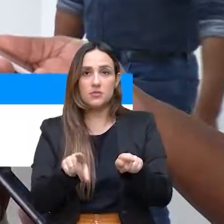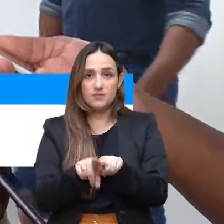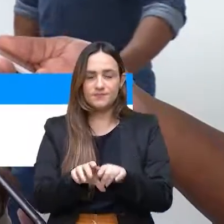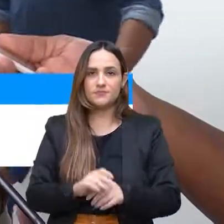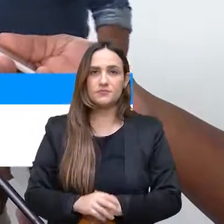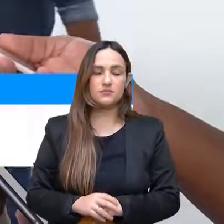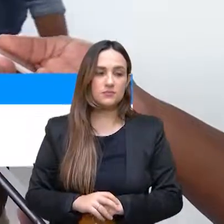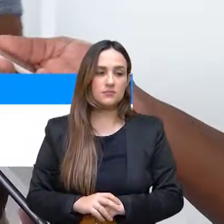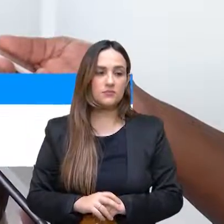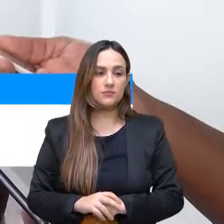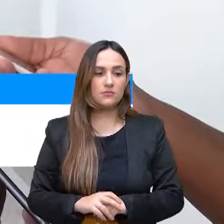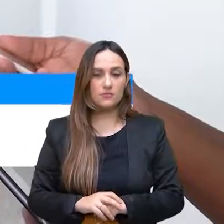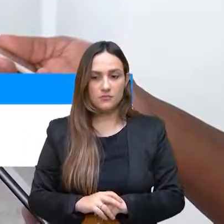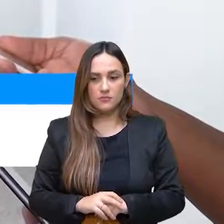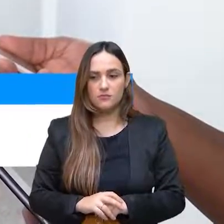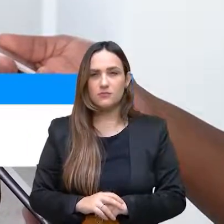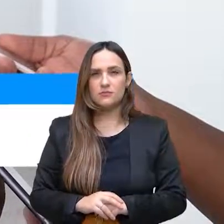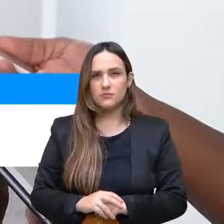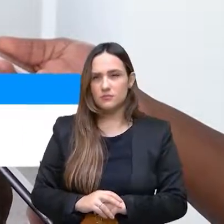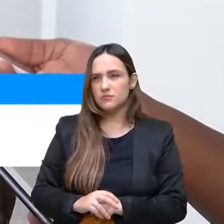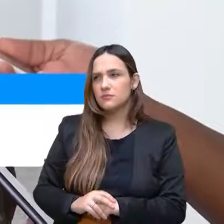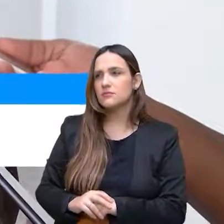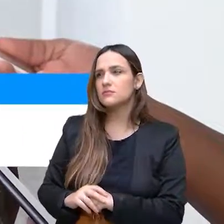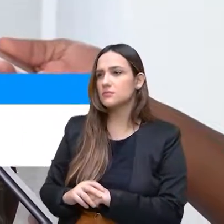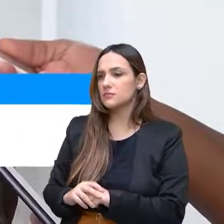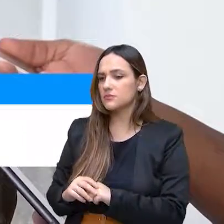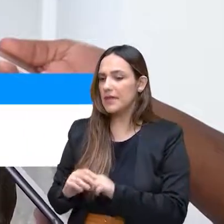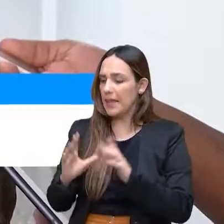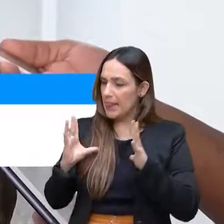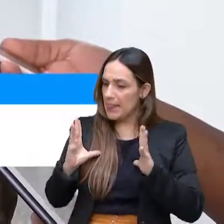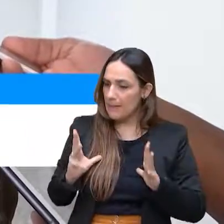sociedade, através de imunização, através